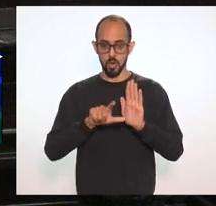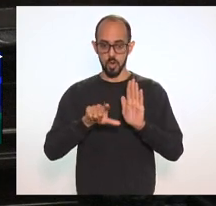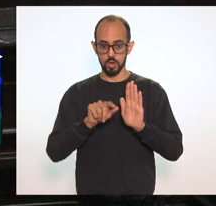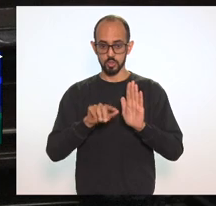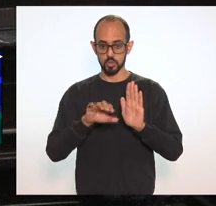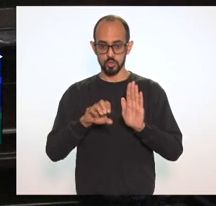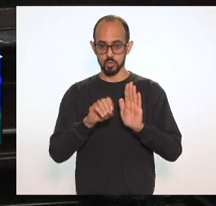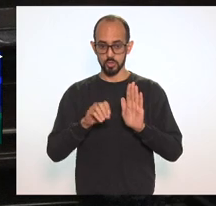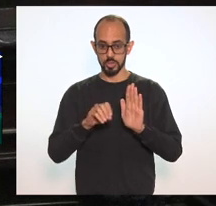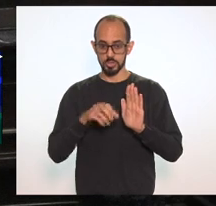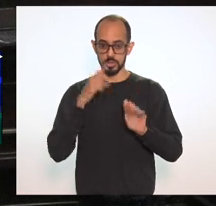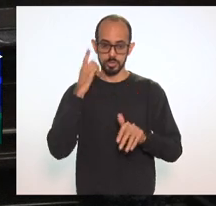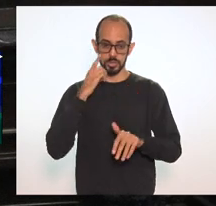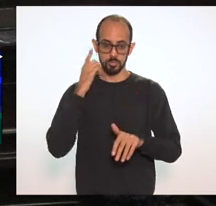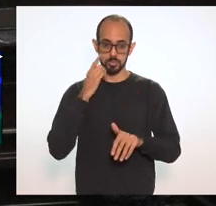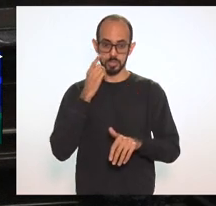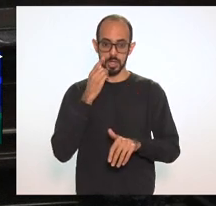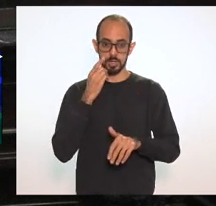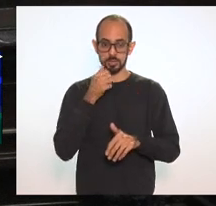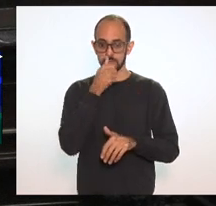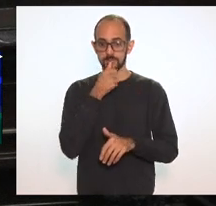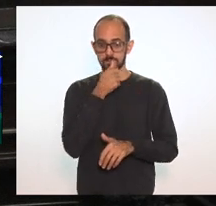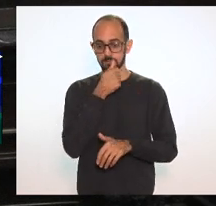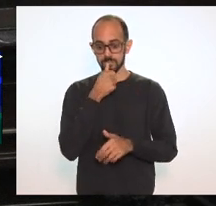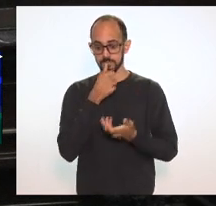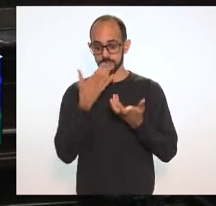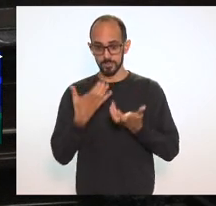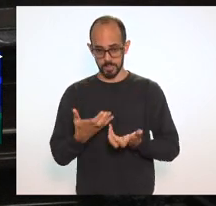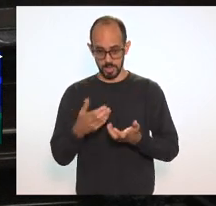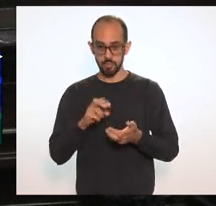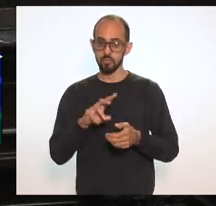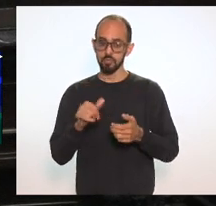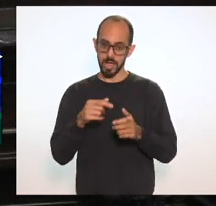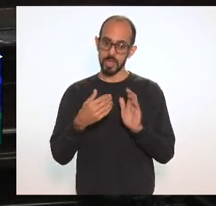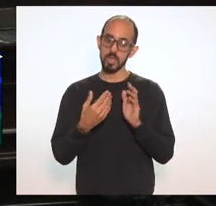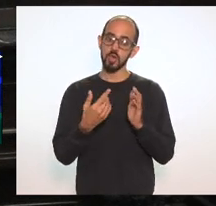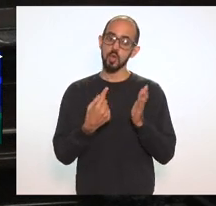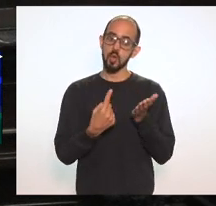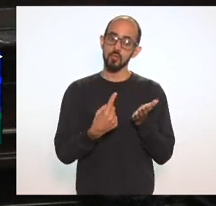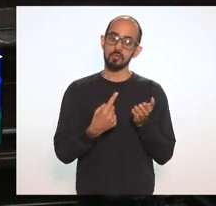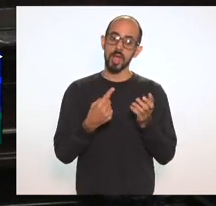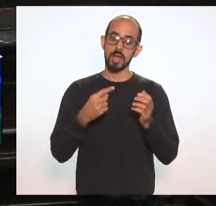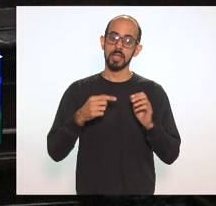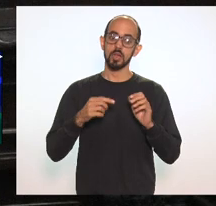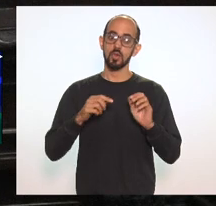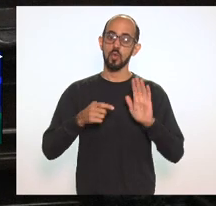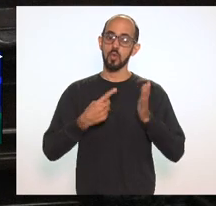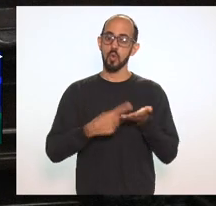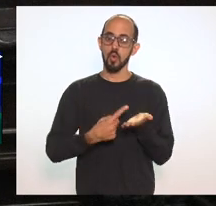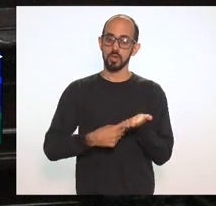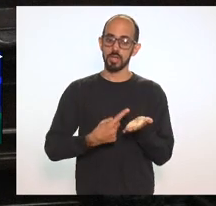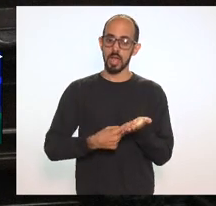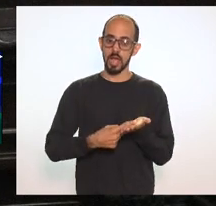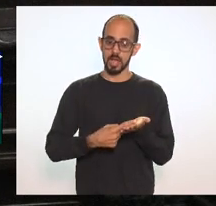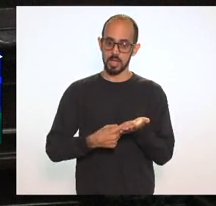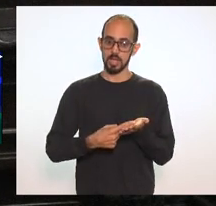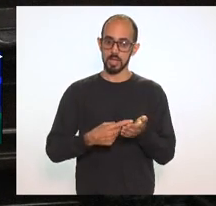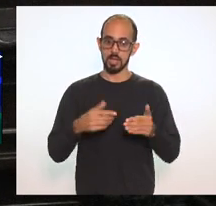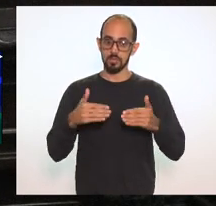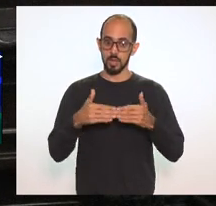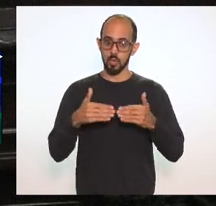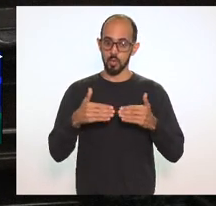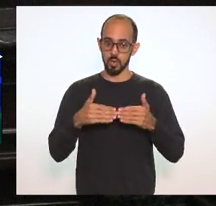eu tenho certeza que vão ter sensibilidade e concordar com o texto da PEC e em Santa Catarina